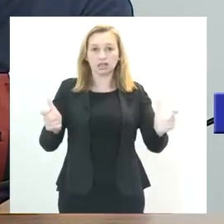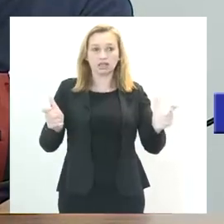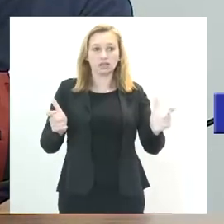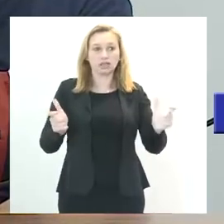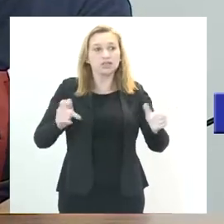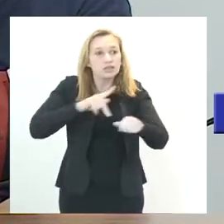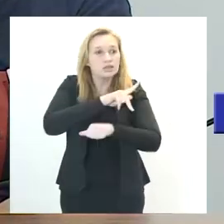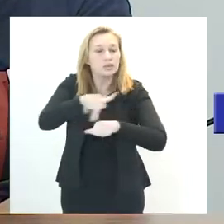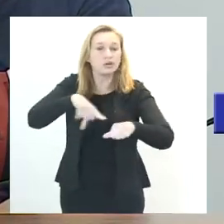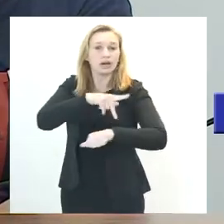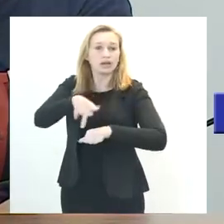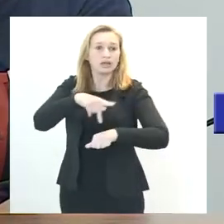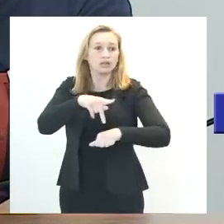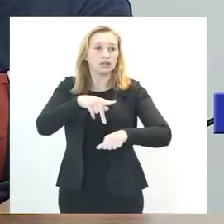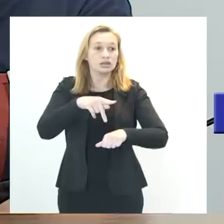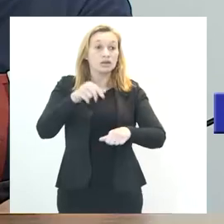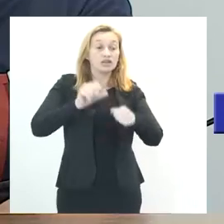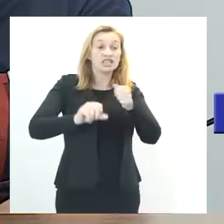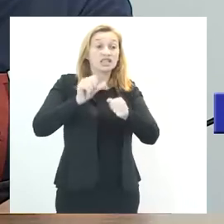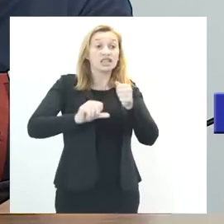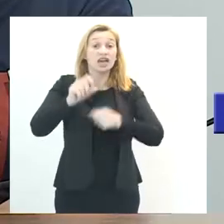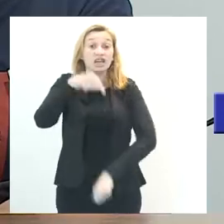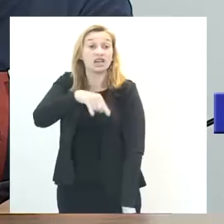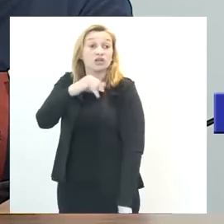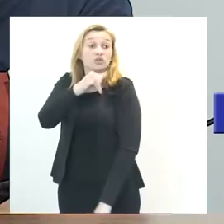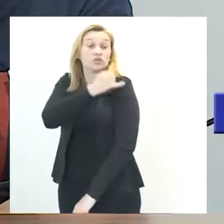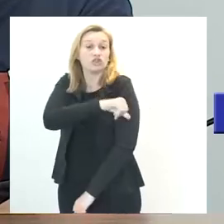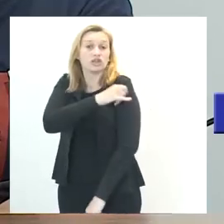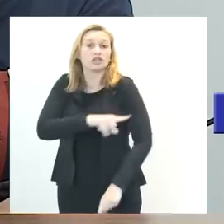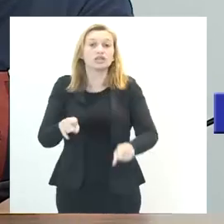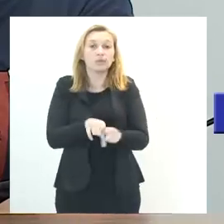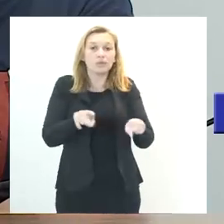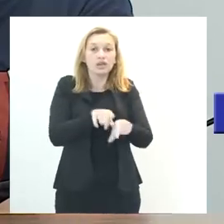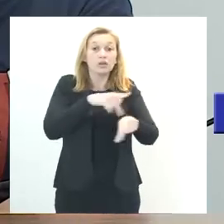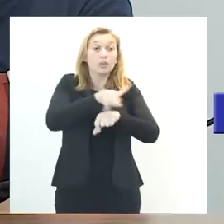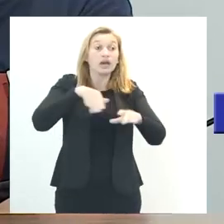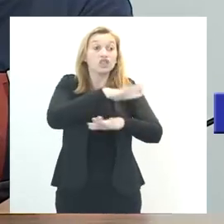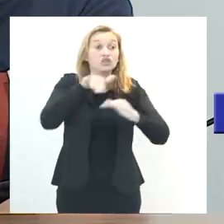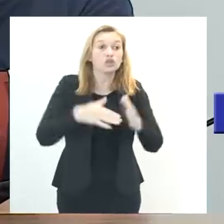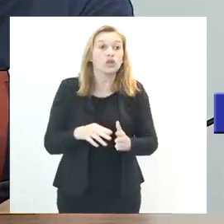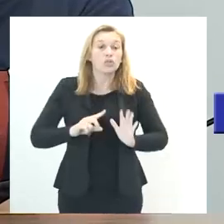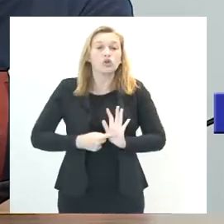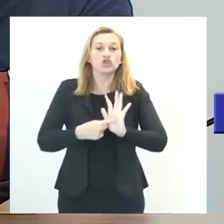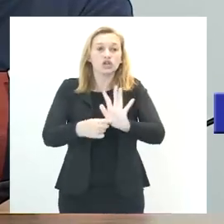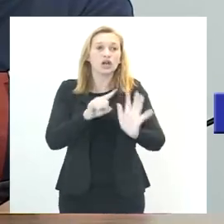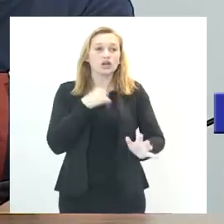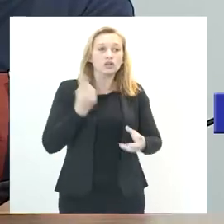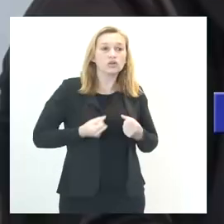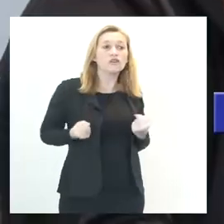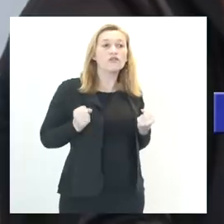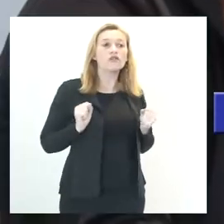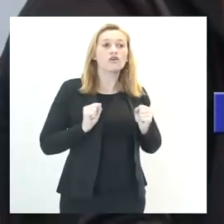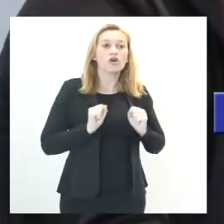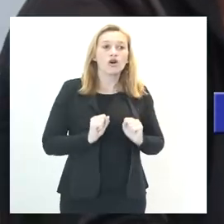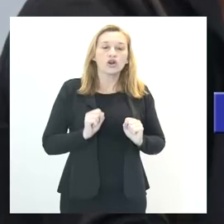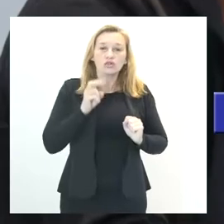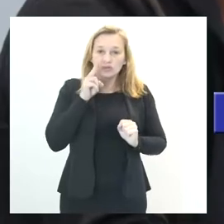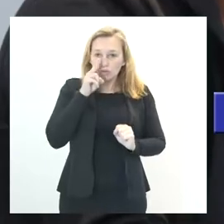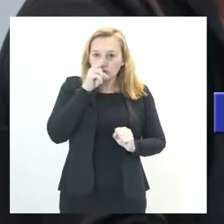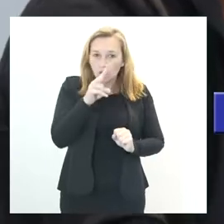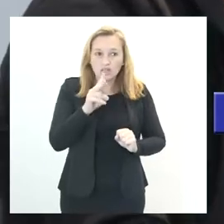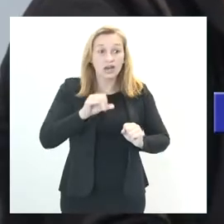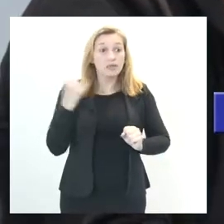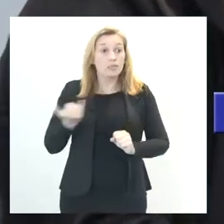Neste País vamos fazer aqui no Rio de Janeiro mas no país inteiro mostrar nossa força mostrar a importância